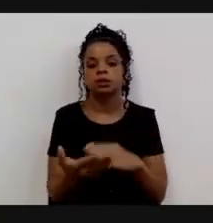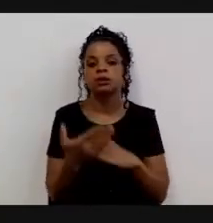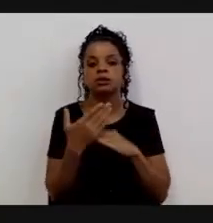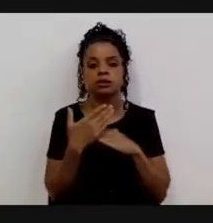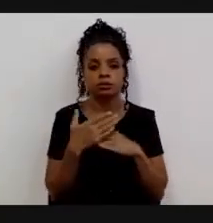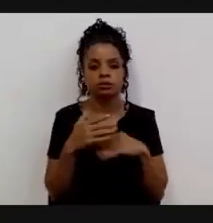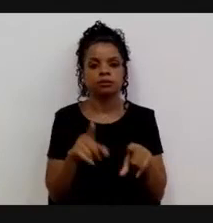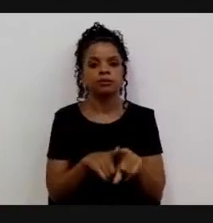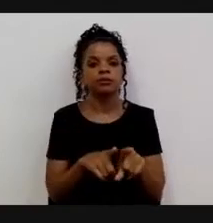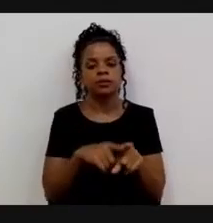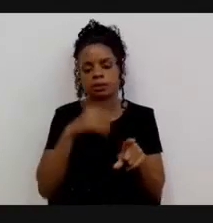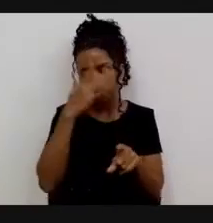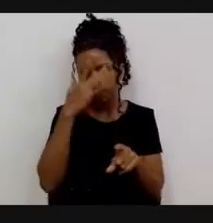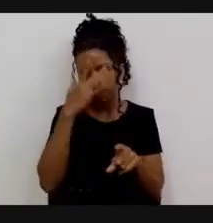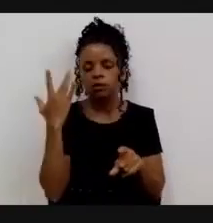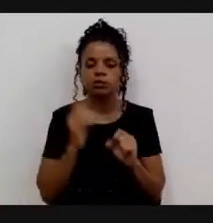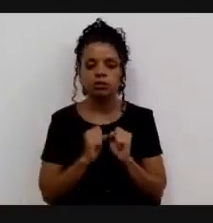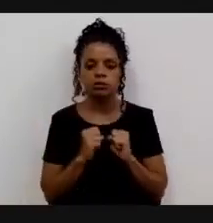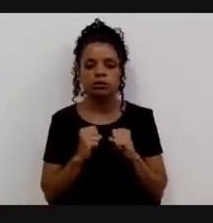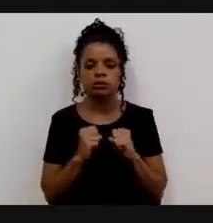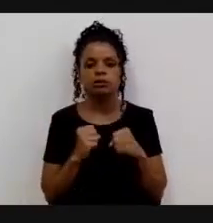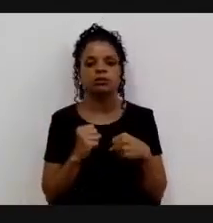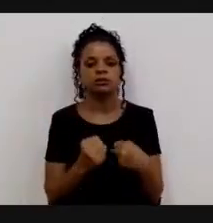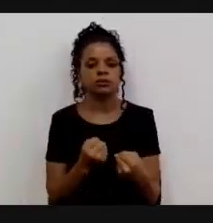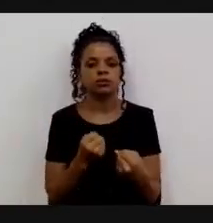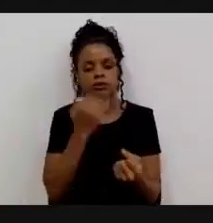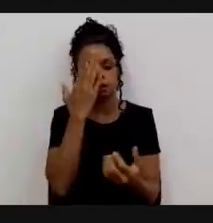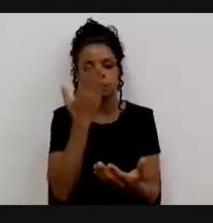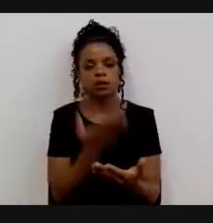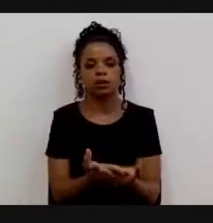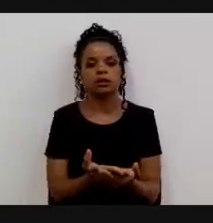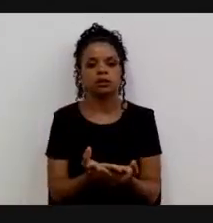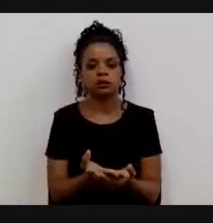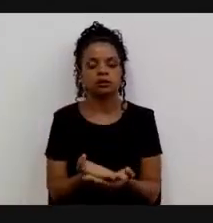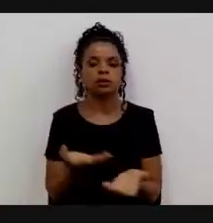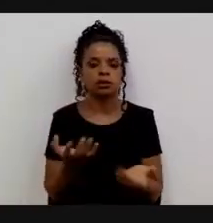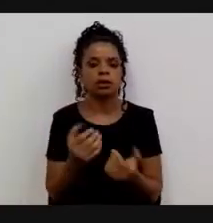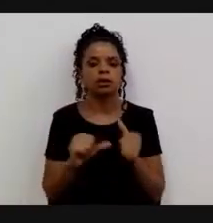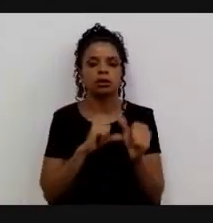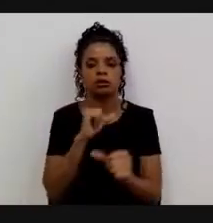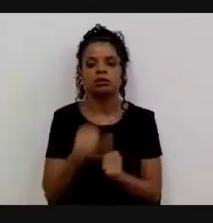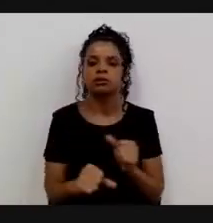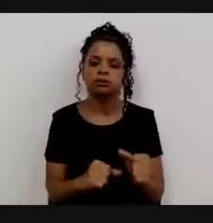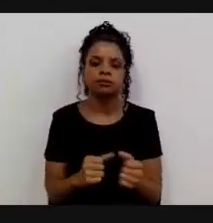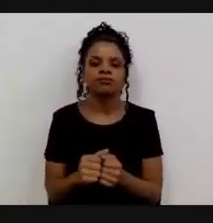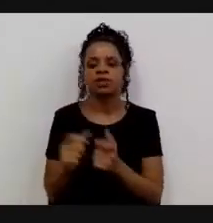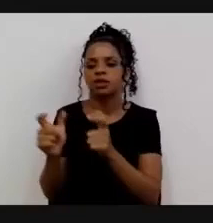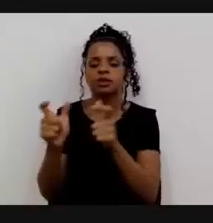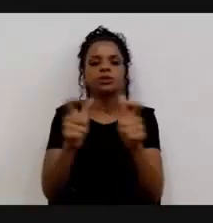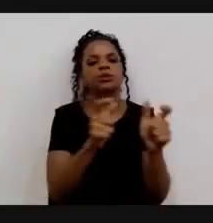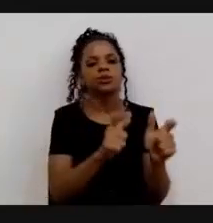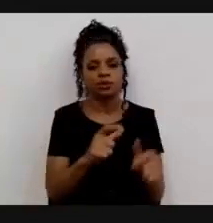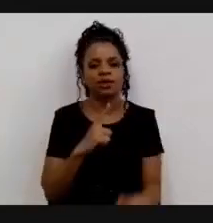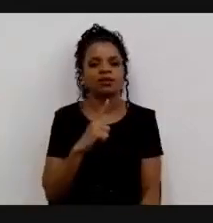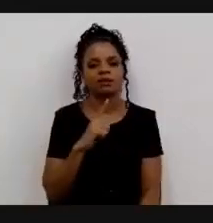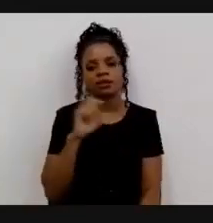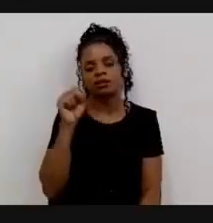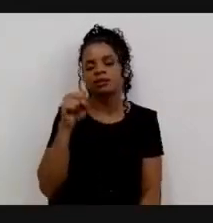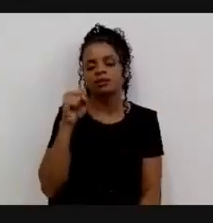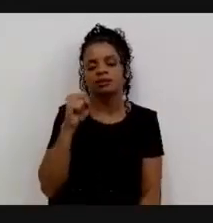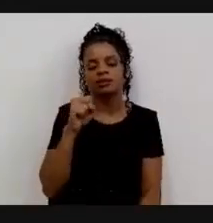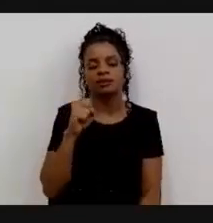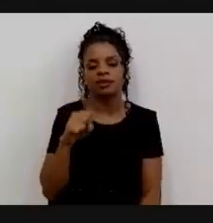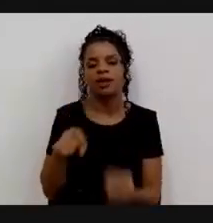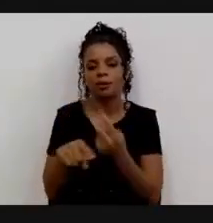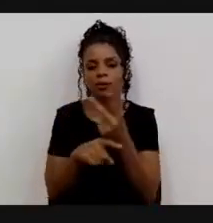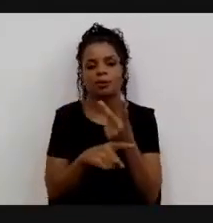Então, pessoas que acreditam, né? Pessoas que estão dispostas a fazer a diferença mesmo, mudar. E todo lugar tem. É só a gente procurar, né? Só a gente